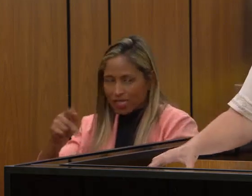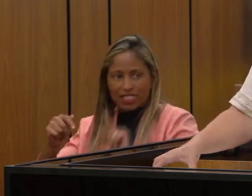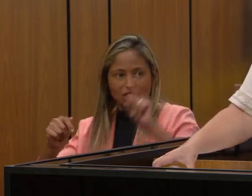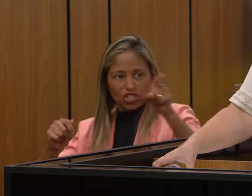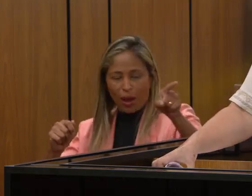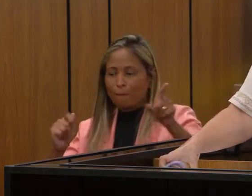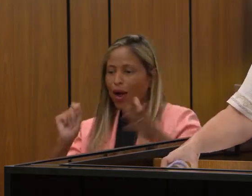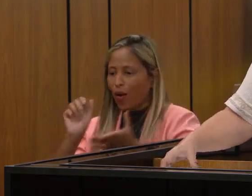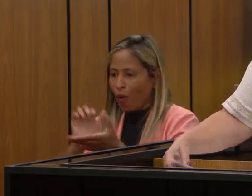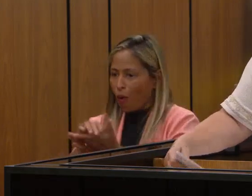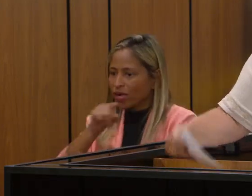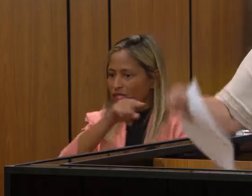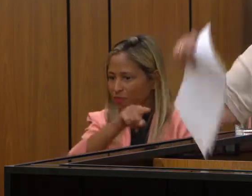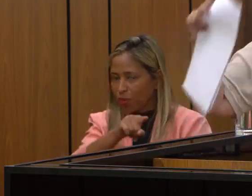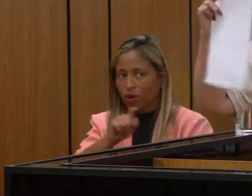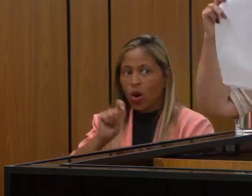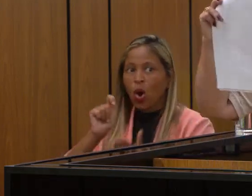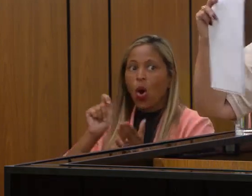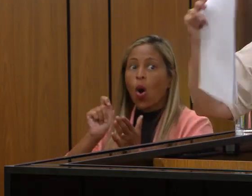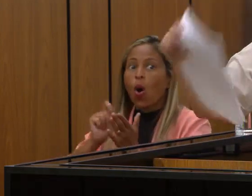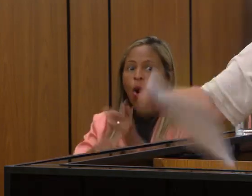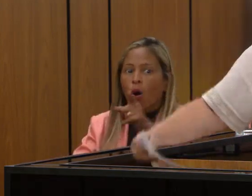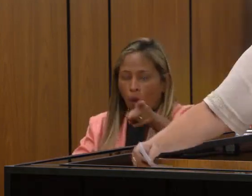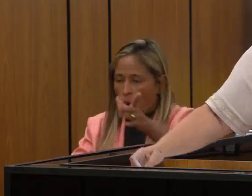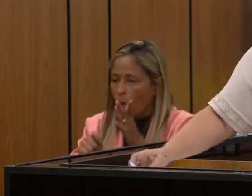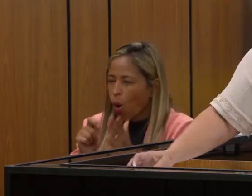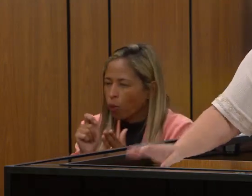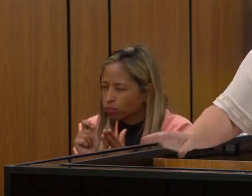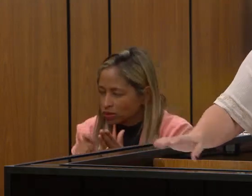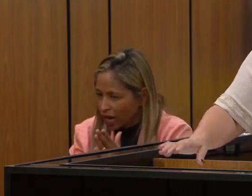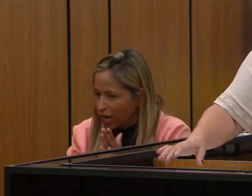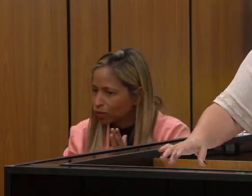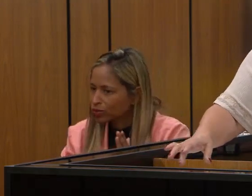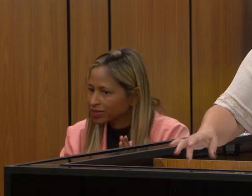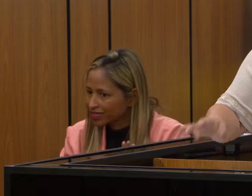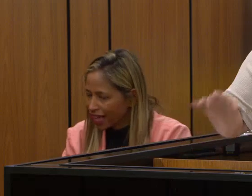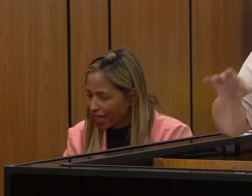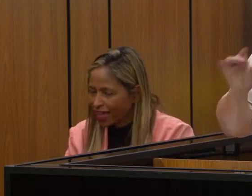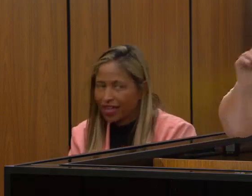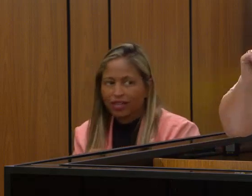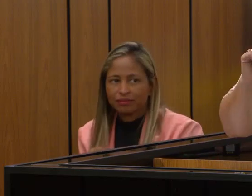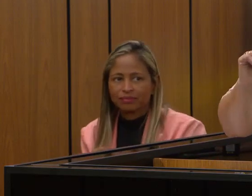Ela já me deu o contrato tô aqui com os papelada